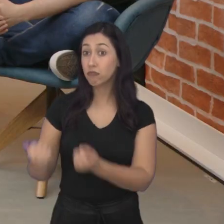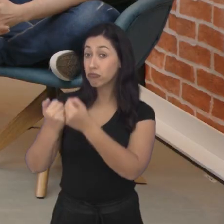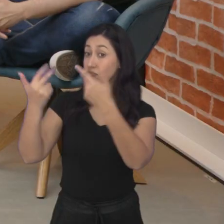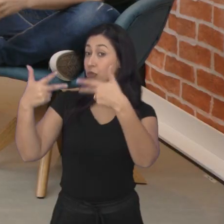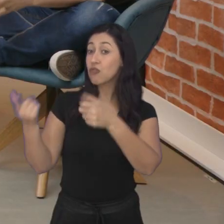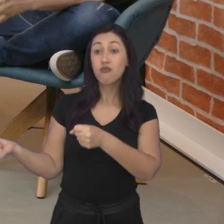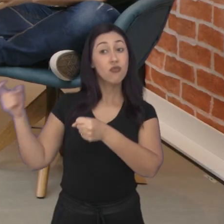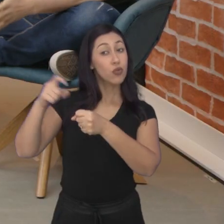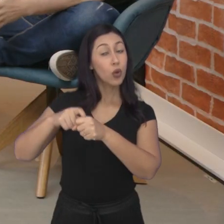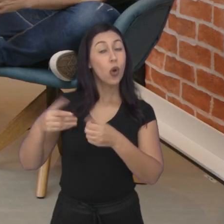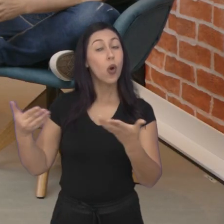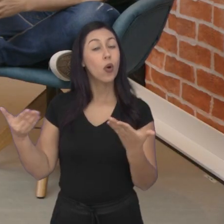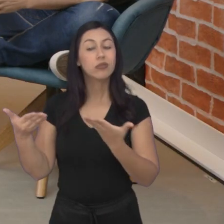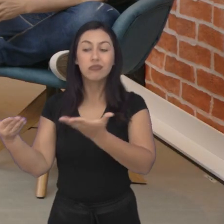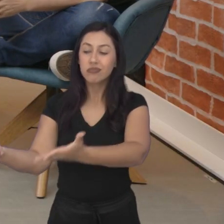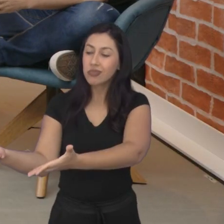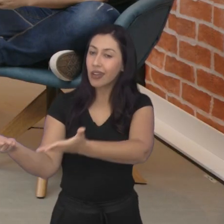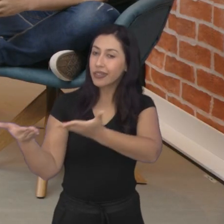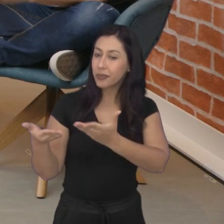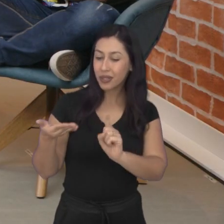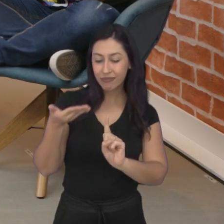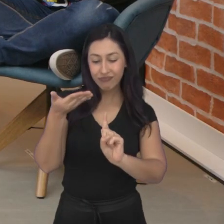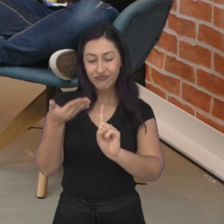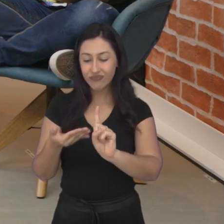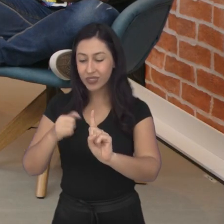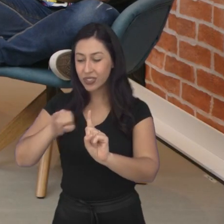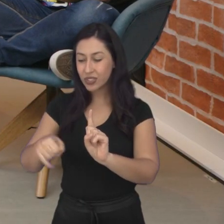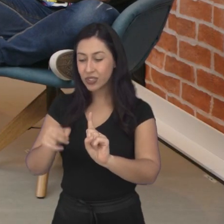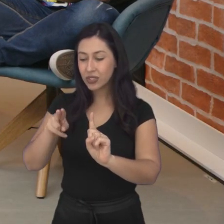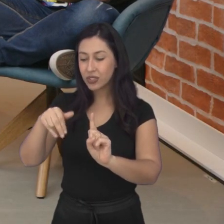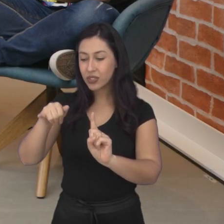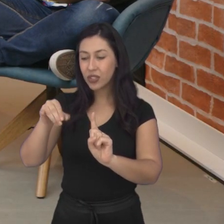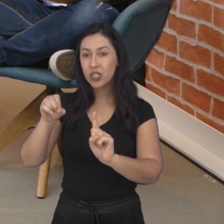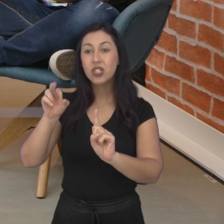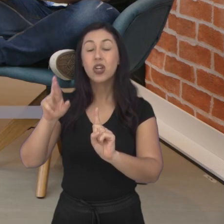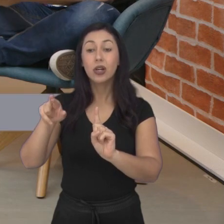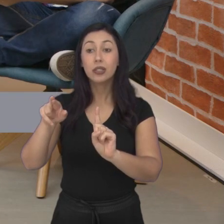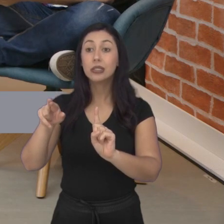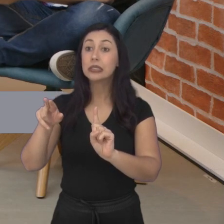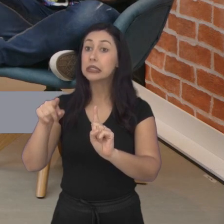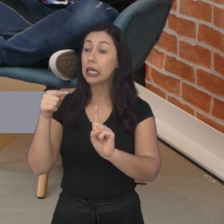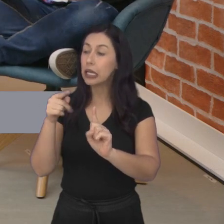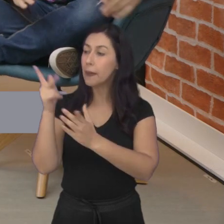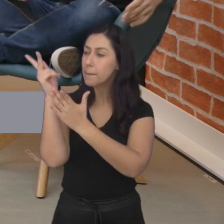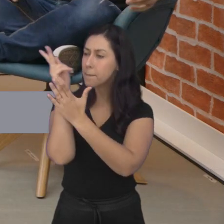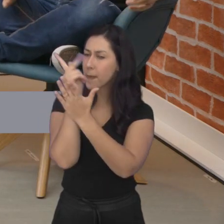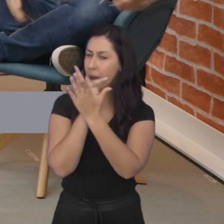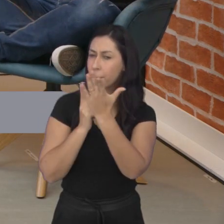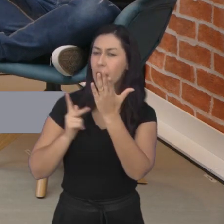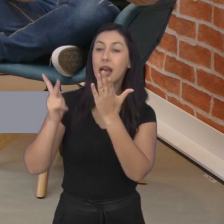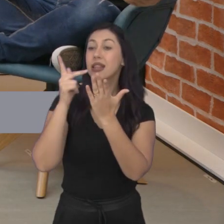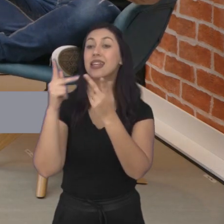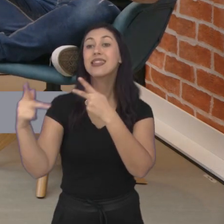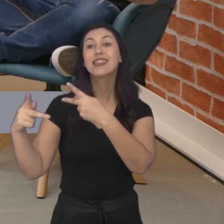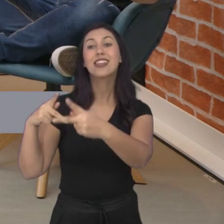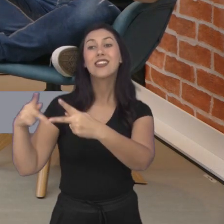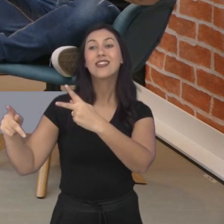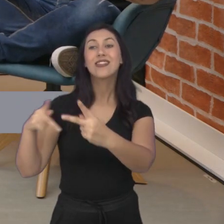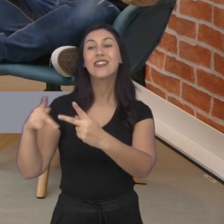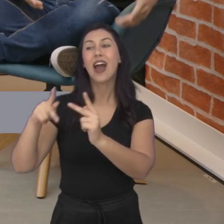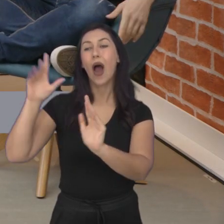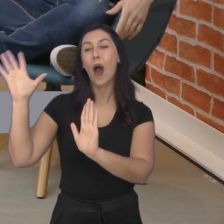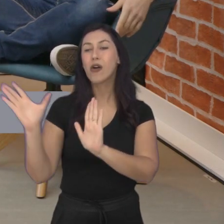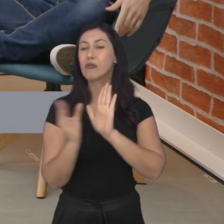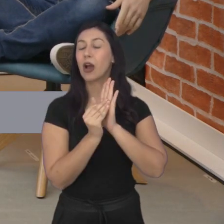Tá ligado de volta? Hoje a gente está recebendo o artista Júnior Moreira, conhecido pelo trabalho que ele faz em quadrinhos retratando cenários de São José